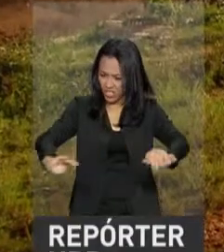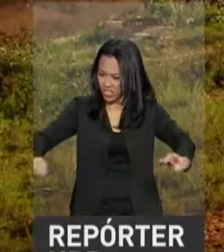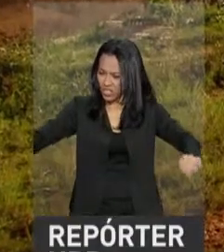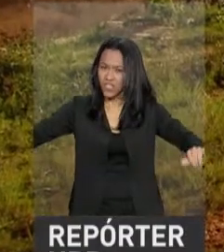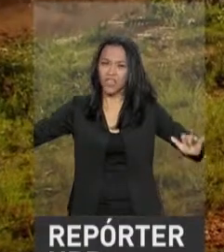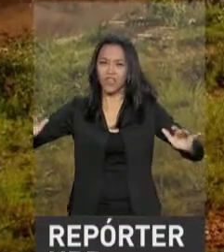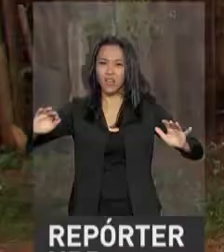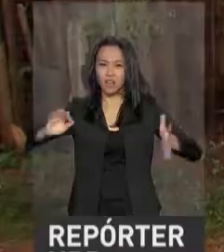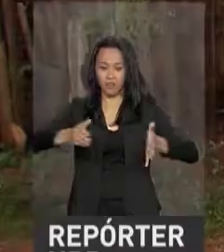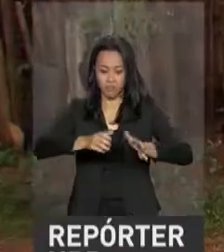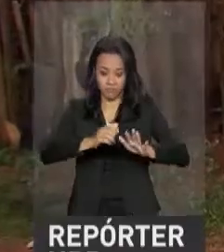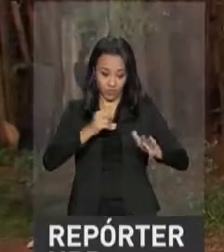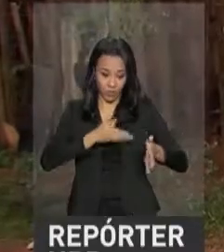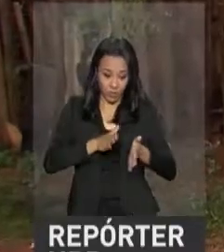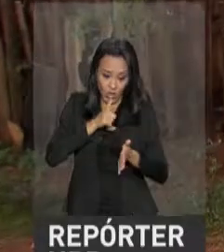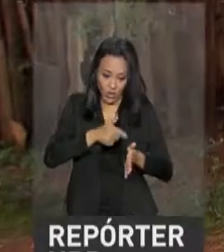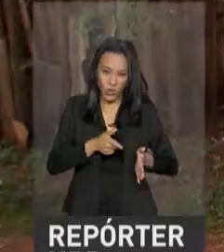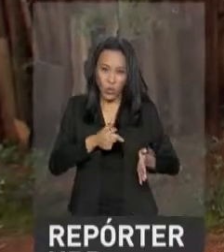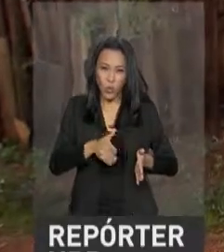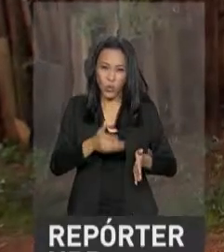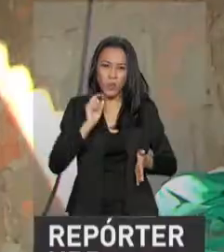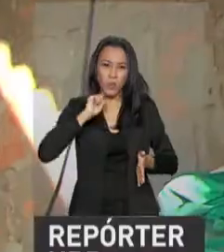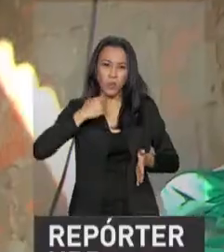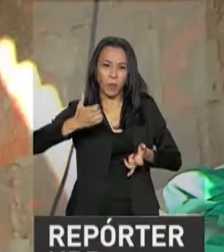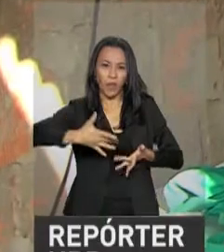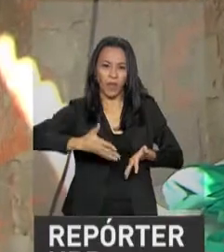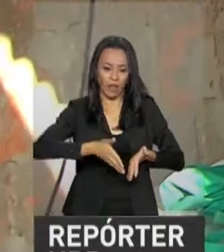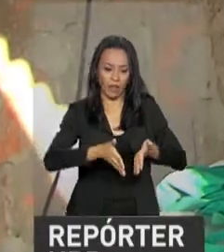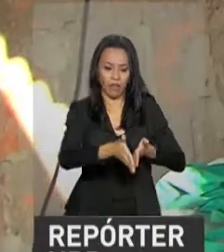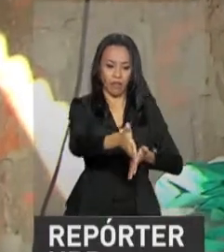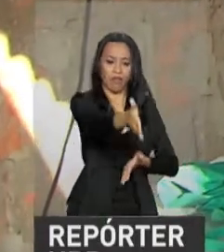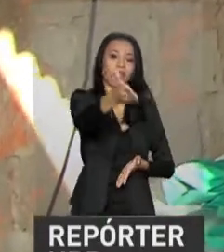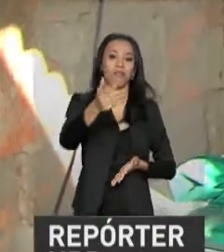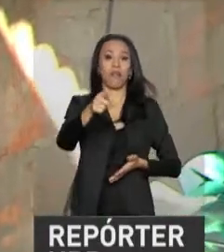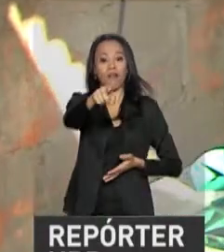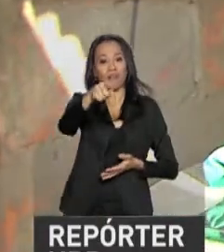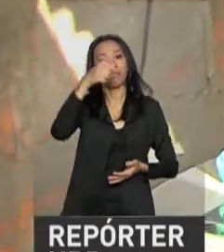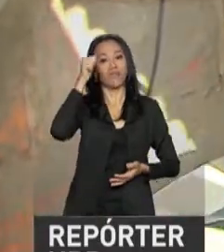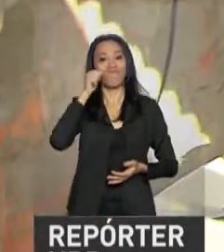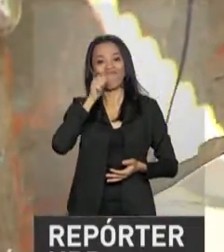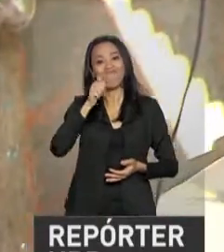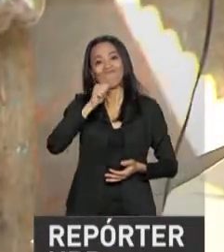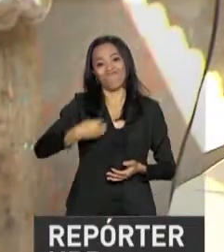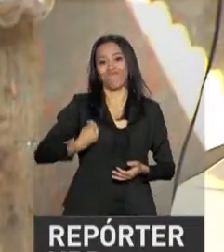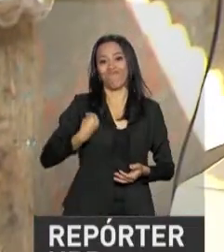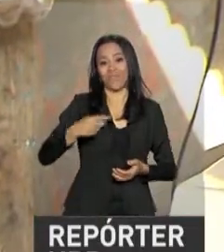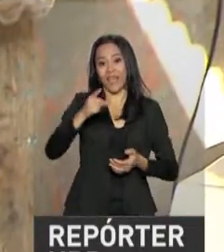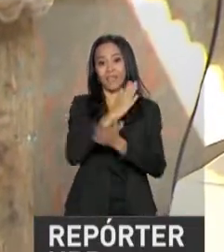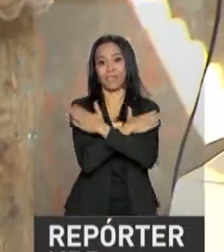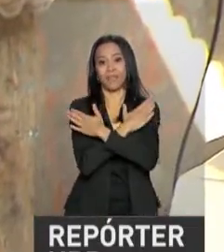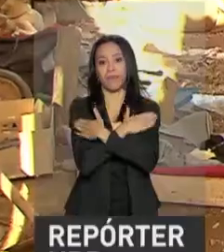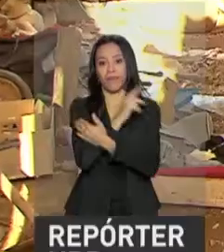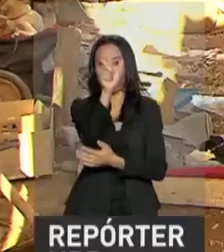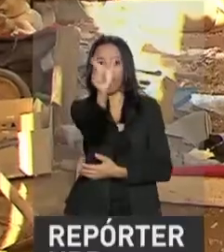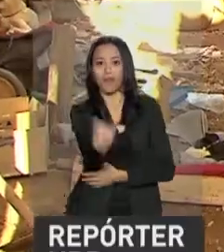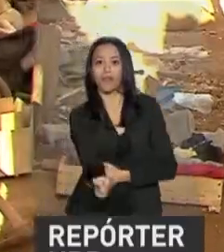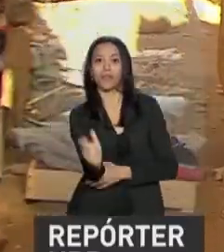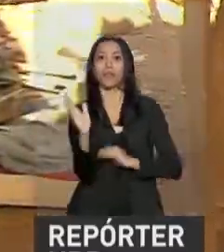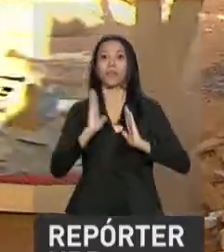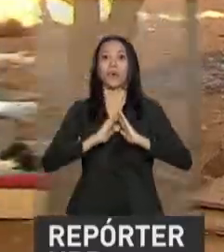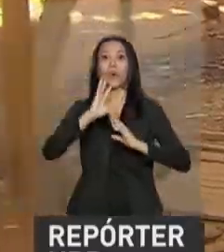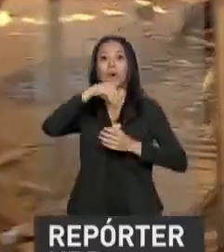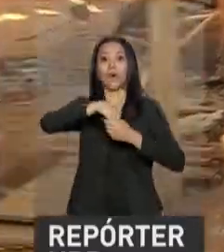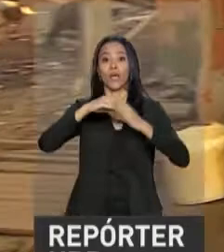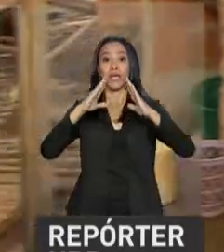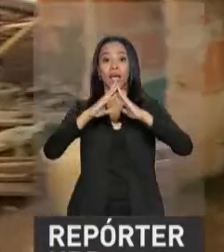céu aberto uma idéia da realidade vivida pela dona de casa edna desempregada ela mora com os sete filhos